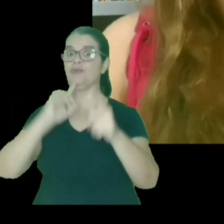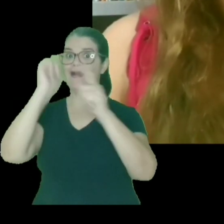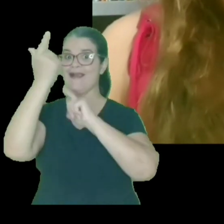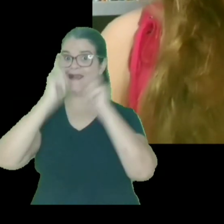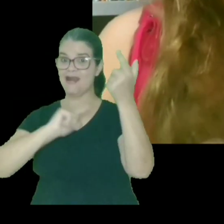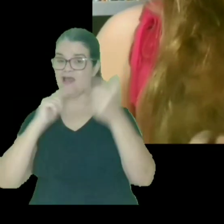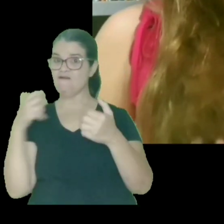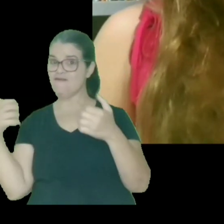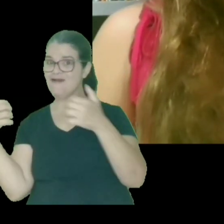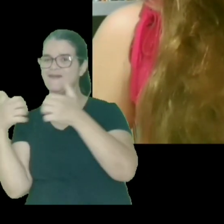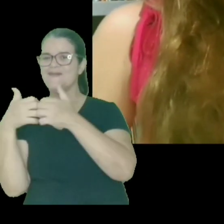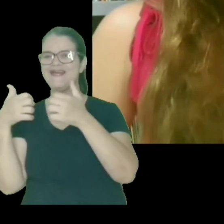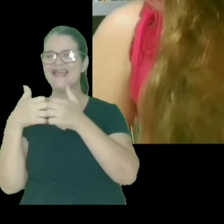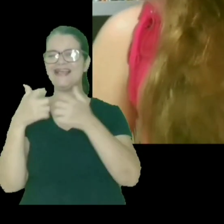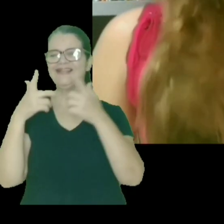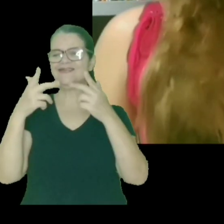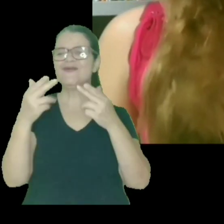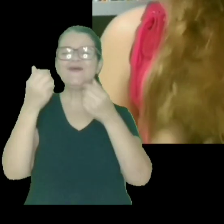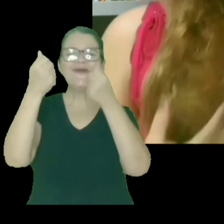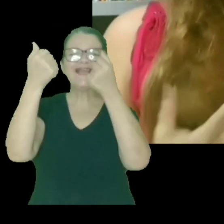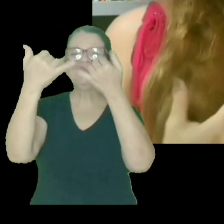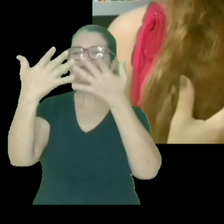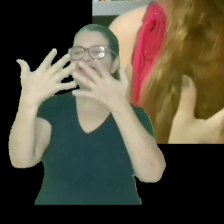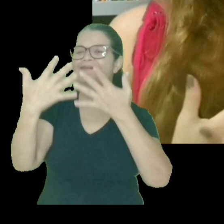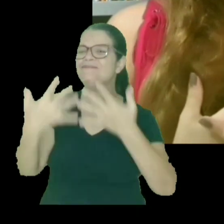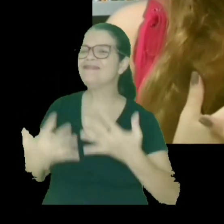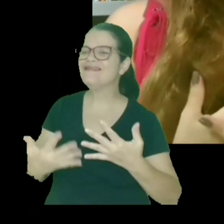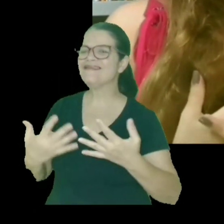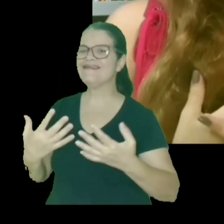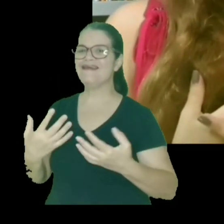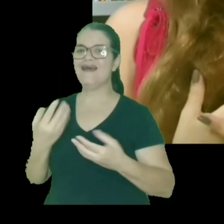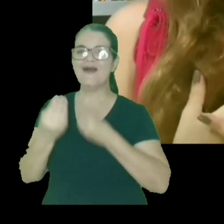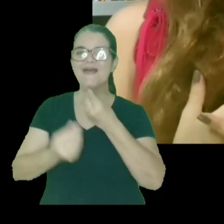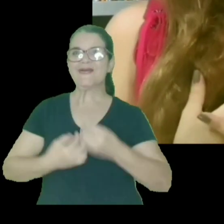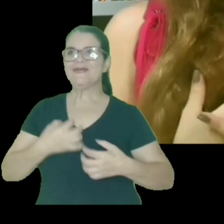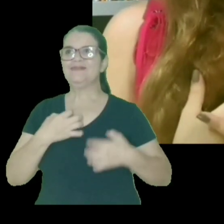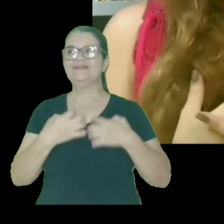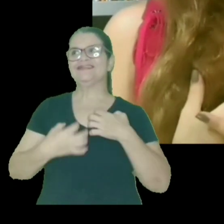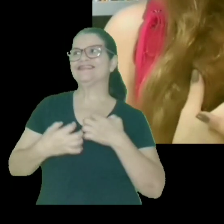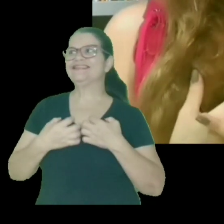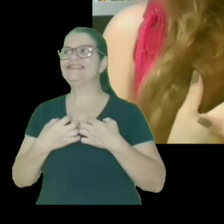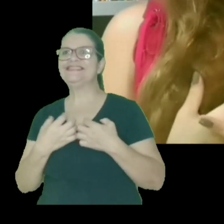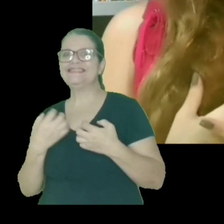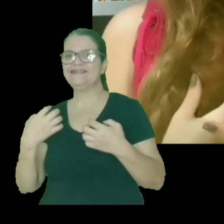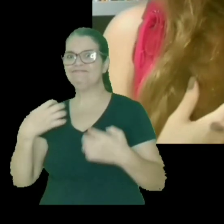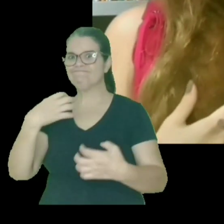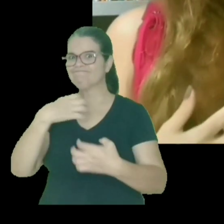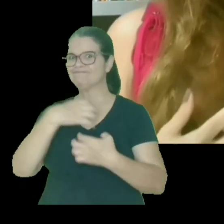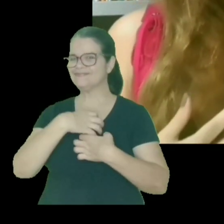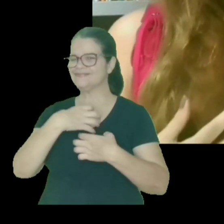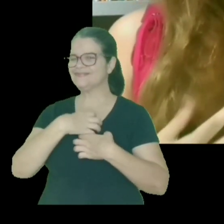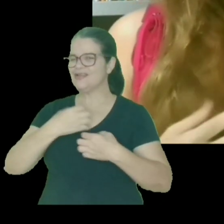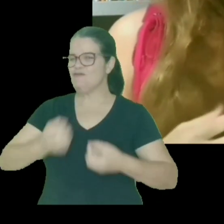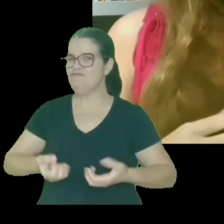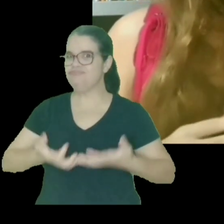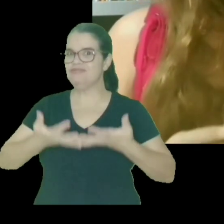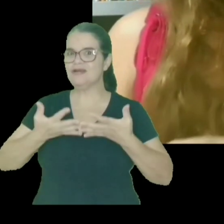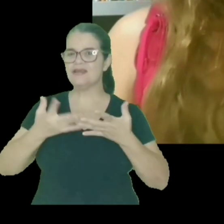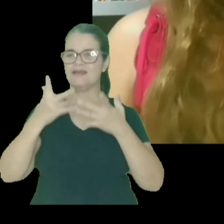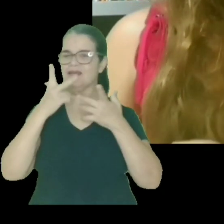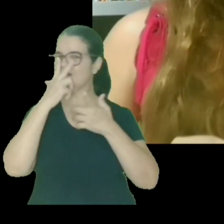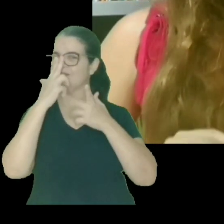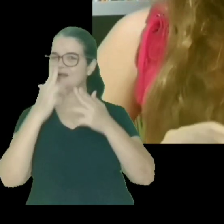aproximando, como explicar a agitação íntima que me tomava? Como se, enfim, o mundo